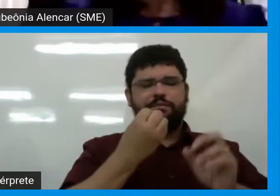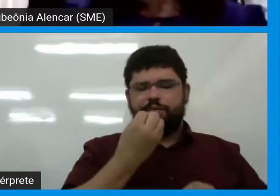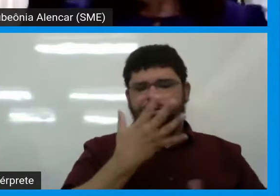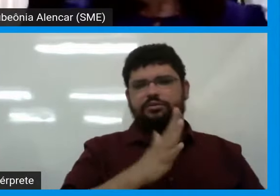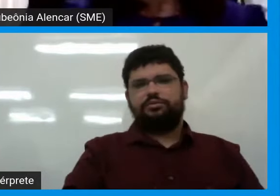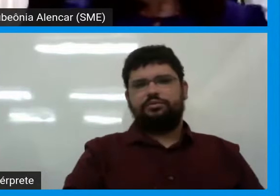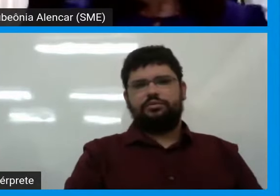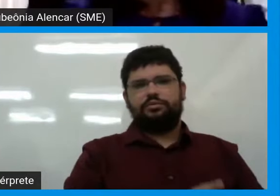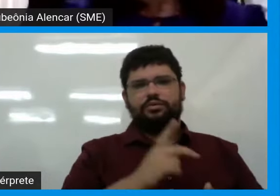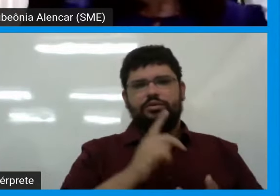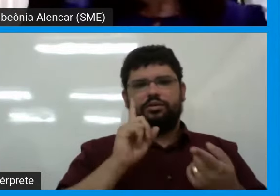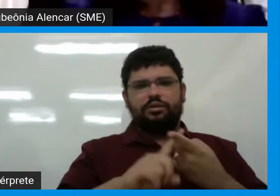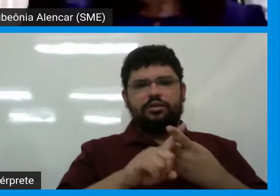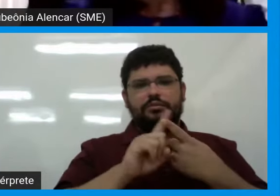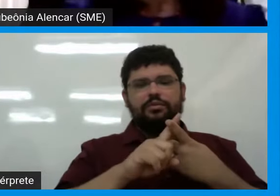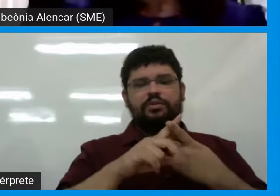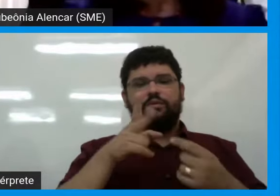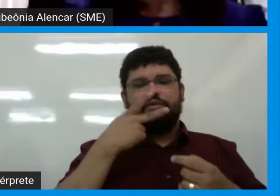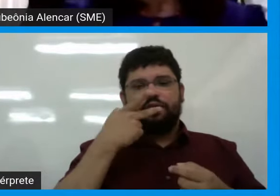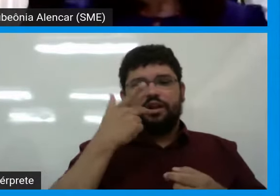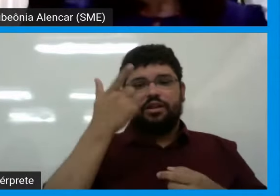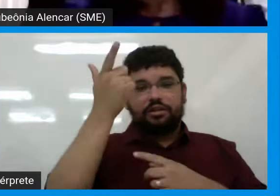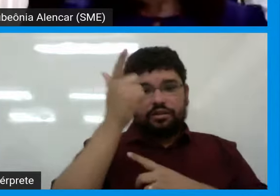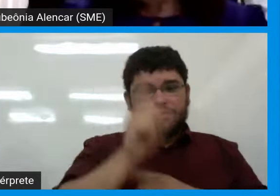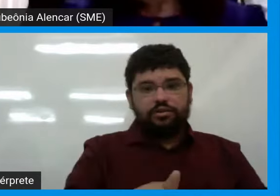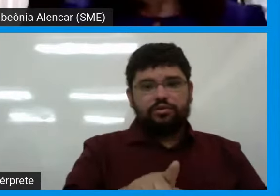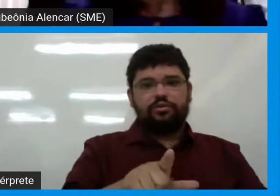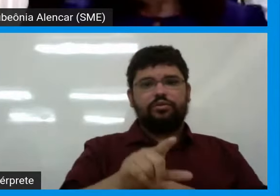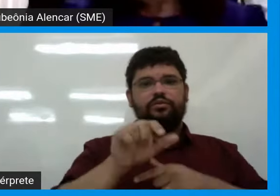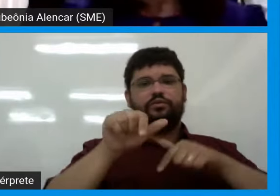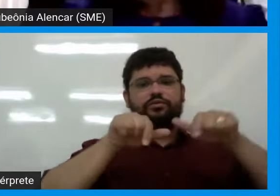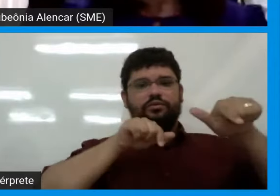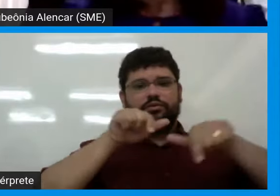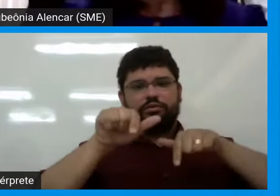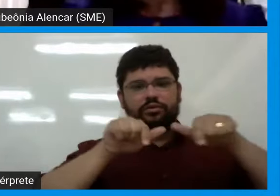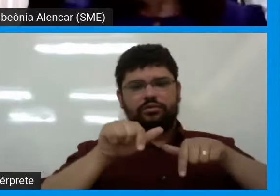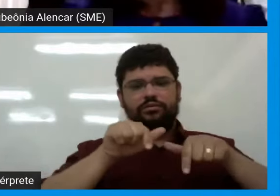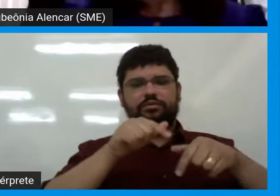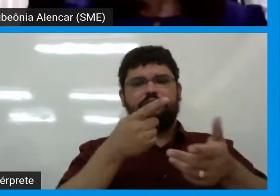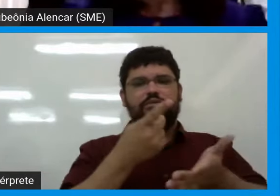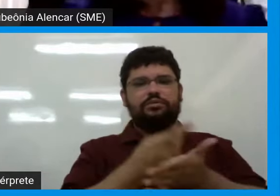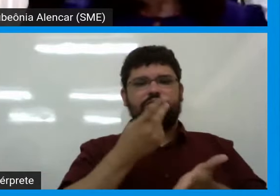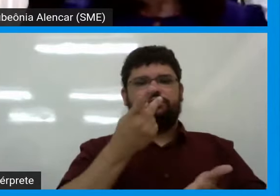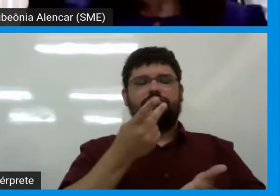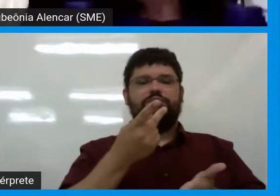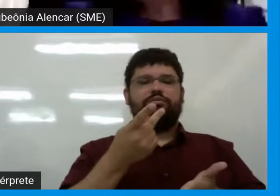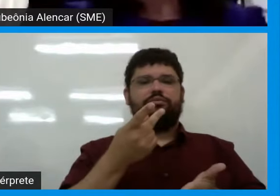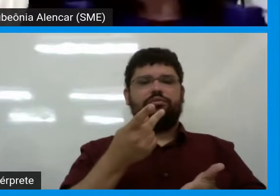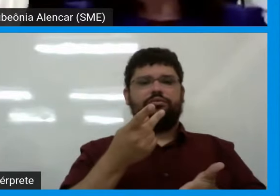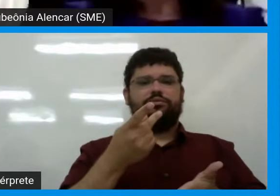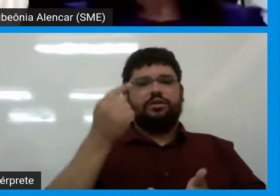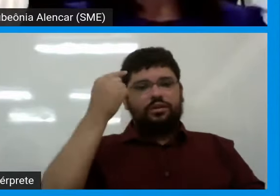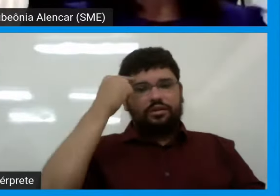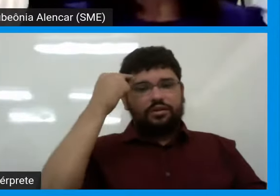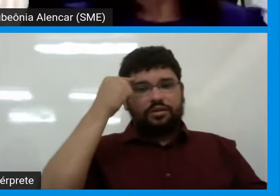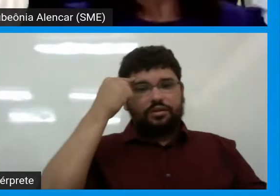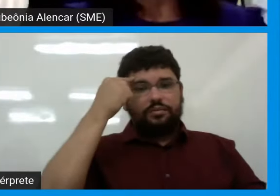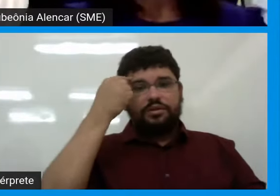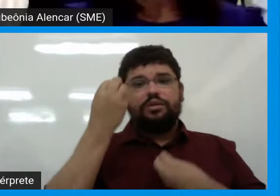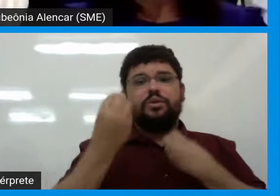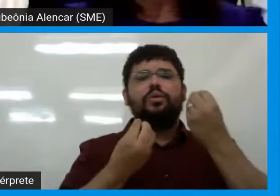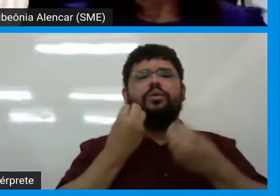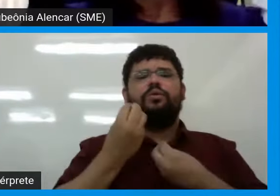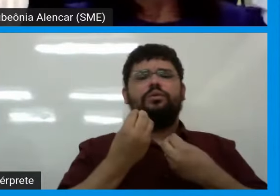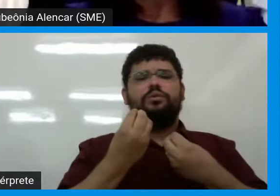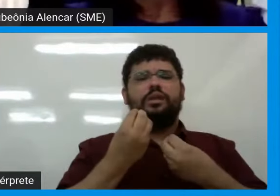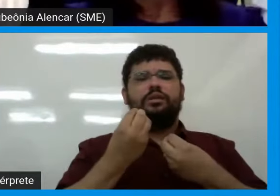para reforçar o convite, dizer que todo esse trabalho que nós fizemos e que estamos realizando foi pensando mesmo